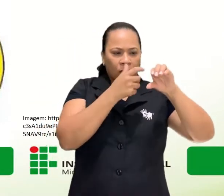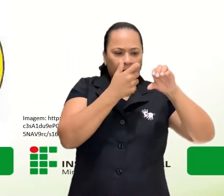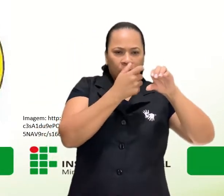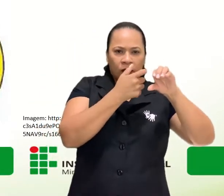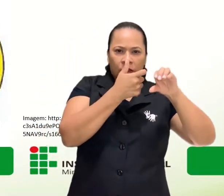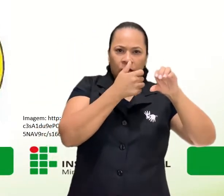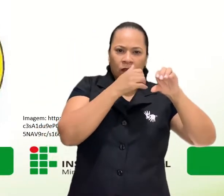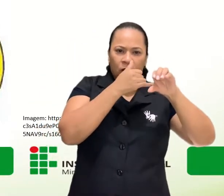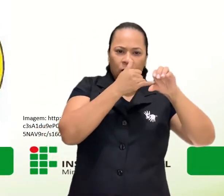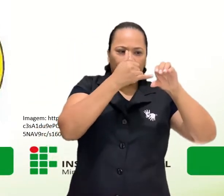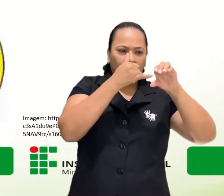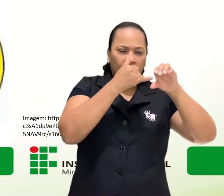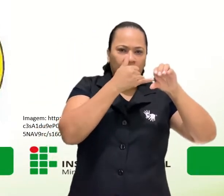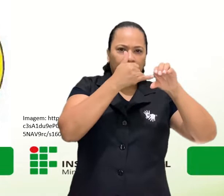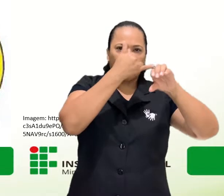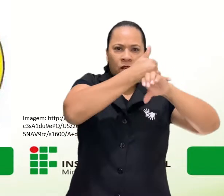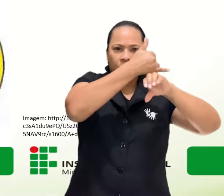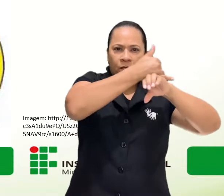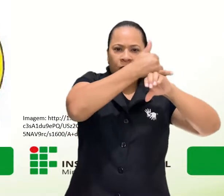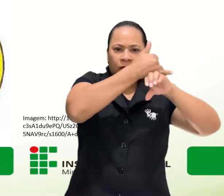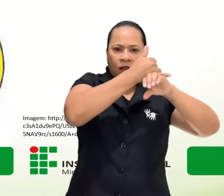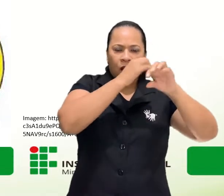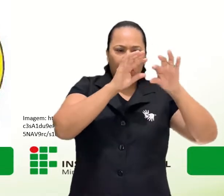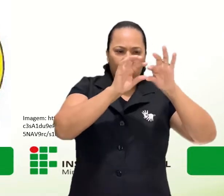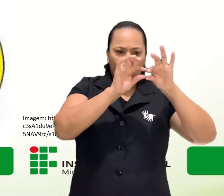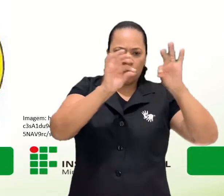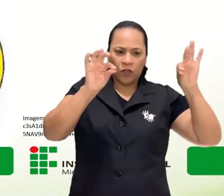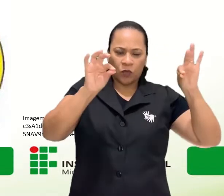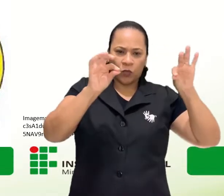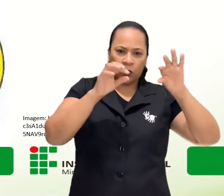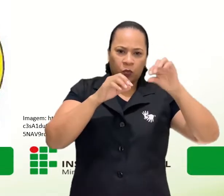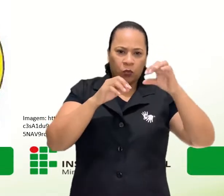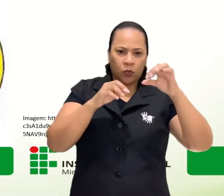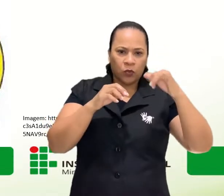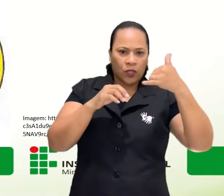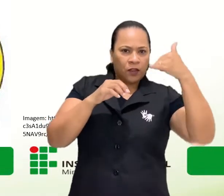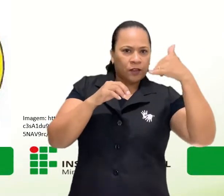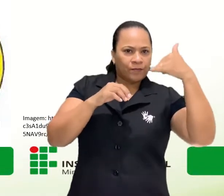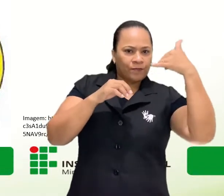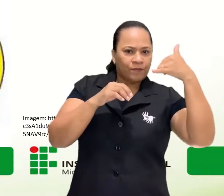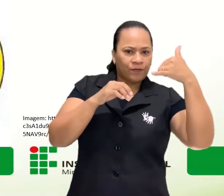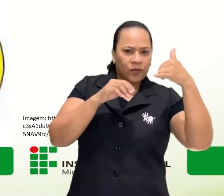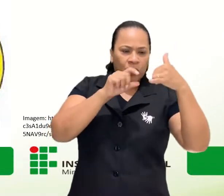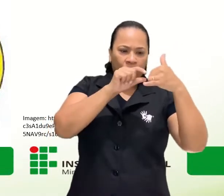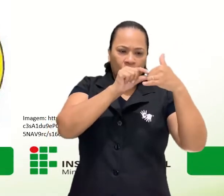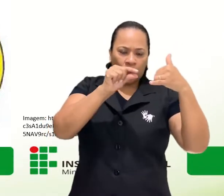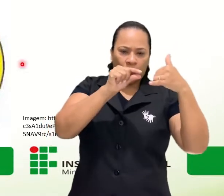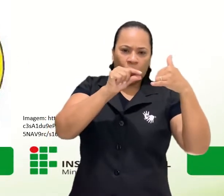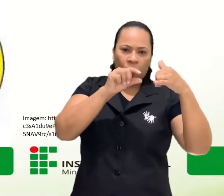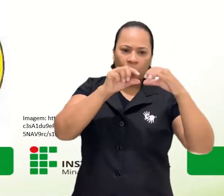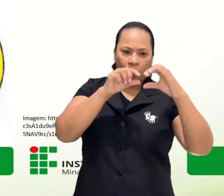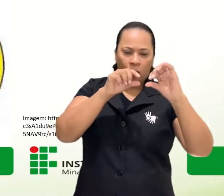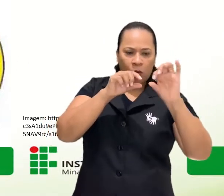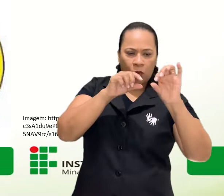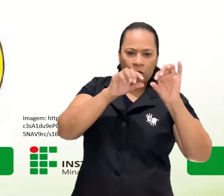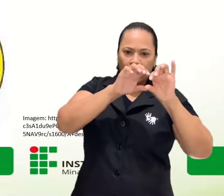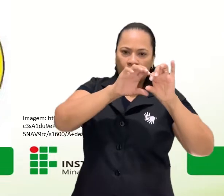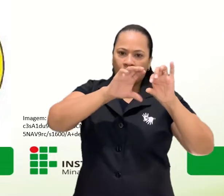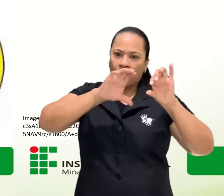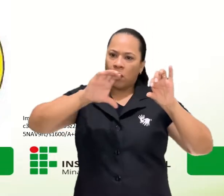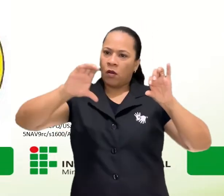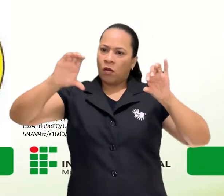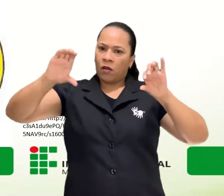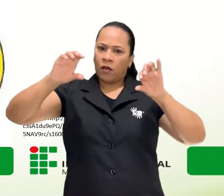de metal e esses fios de metal estavam sob alta tensão. Aqui dentro tem um gás